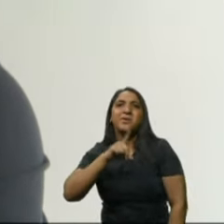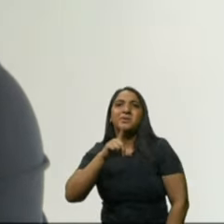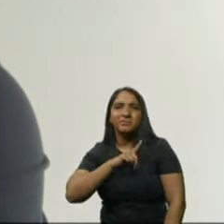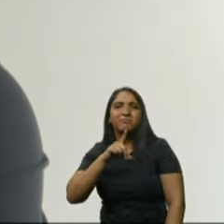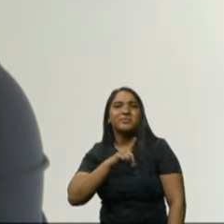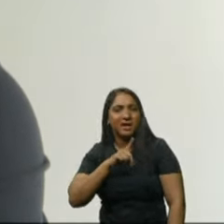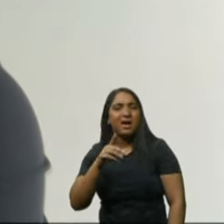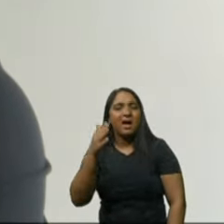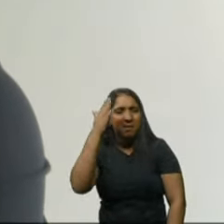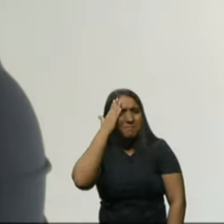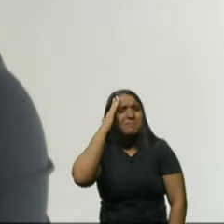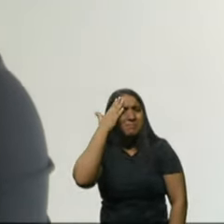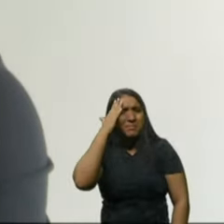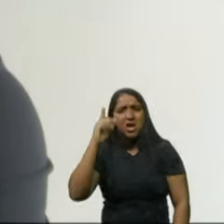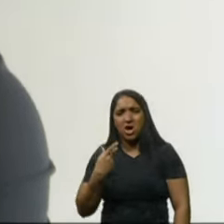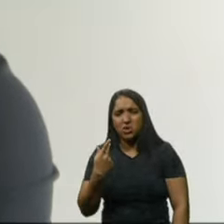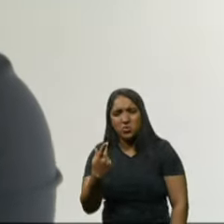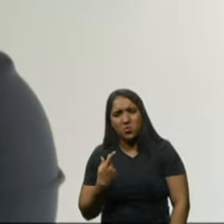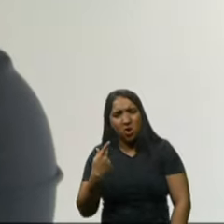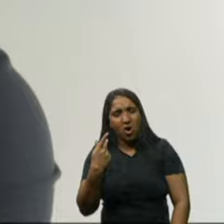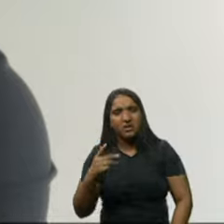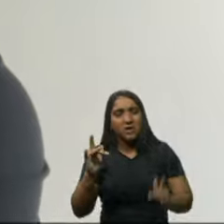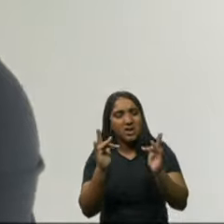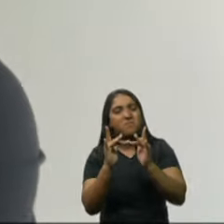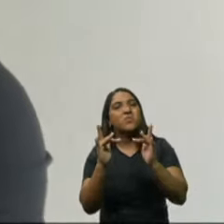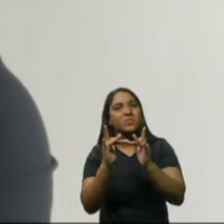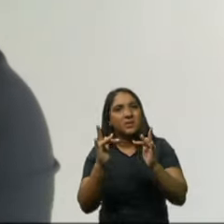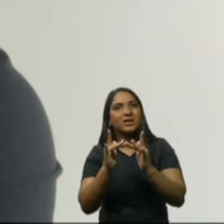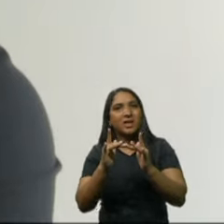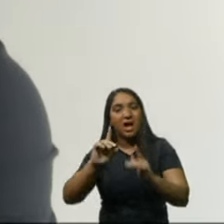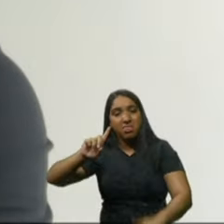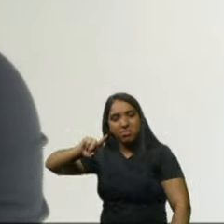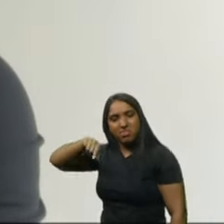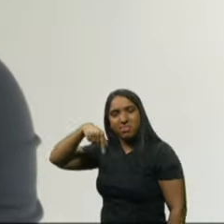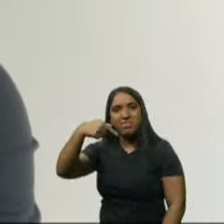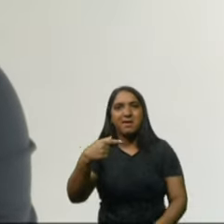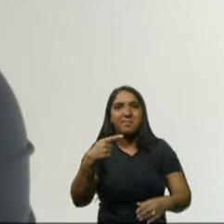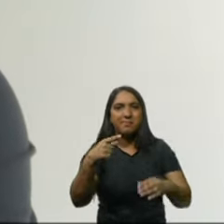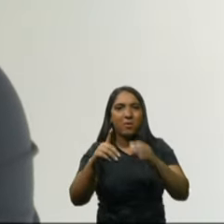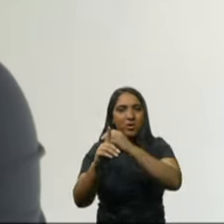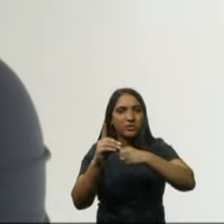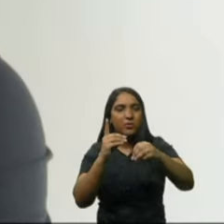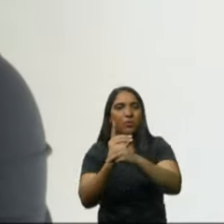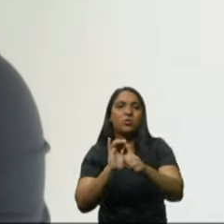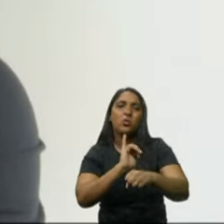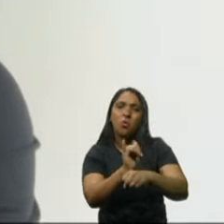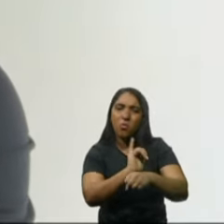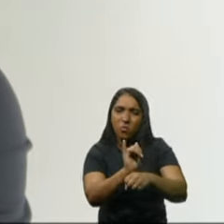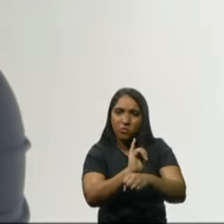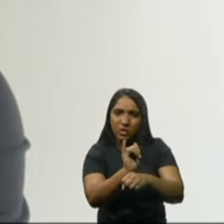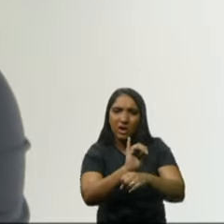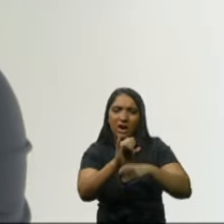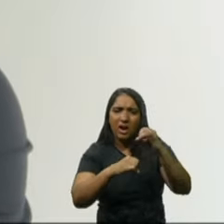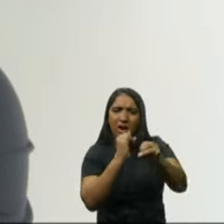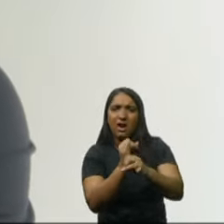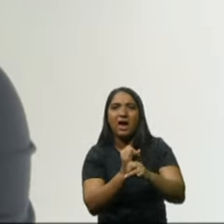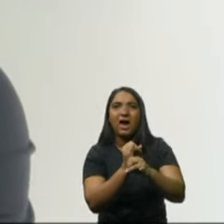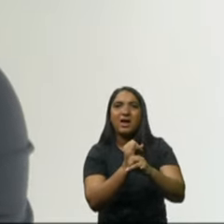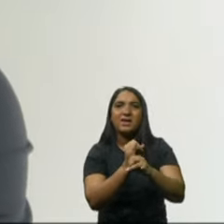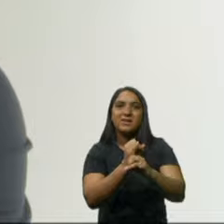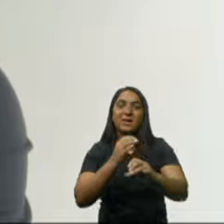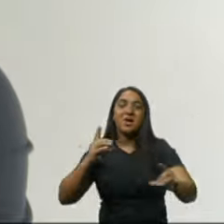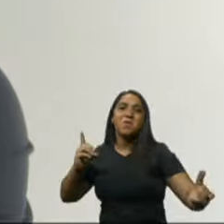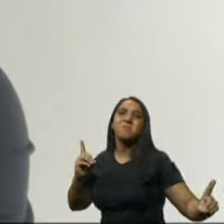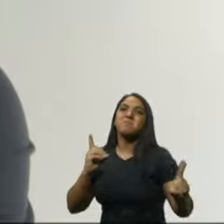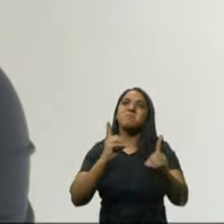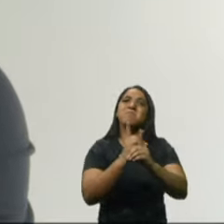no mesmo curso e eu sair daquele curso online com a sensação que eu tinha me encontrado na vida que eu queria